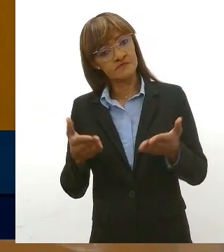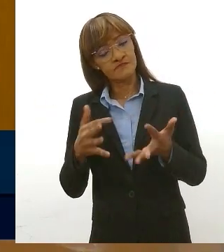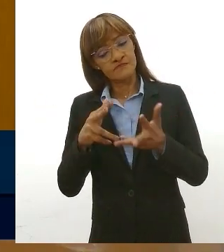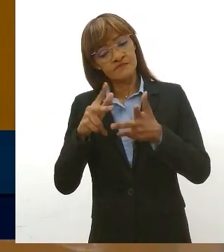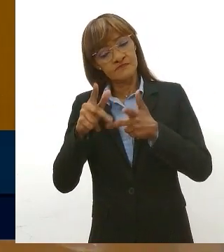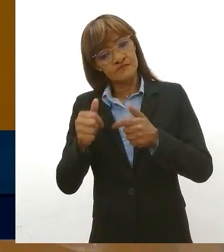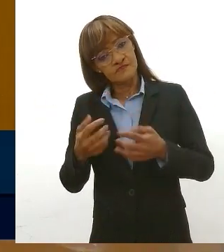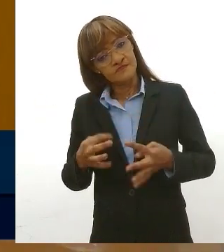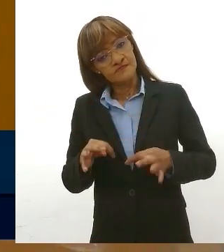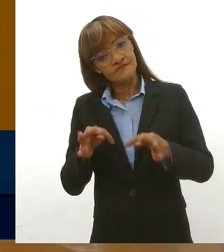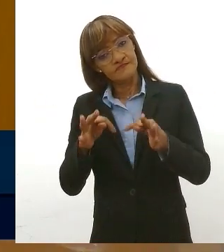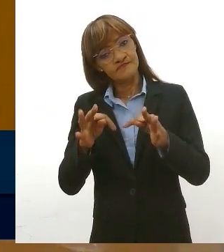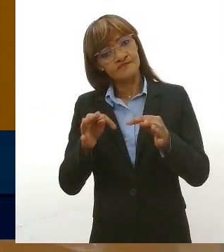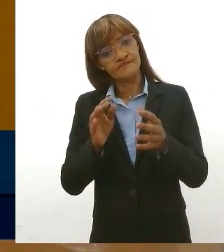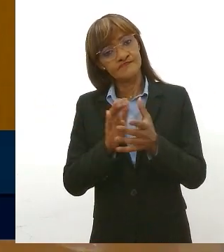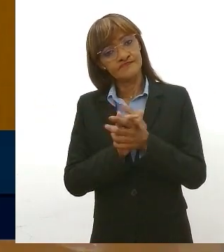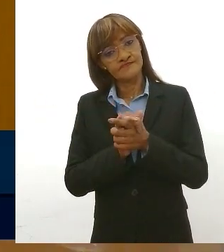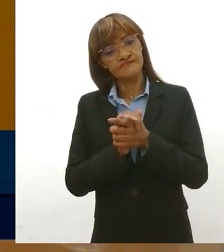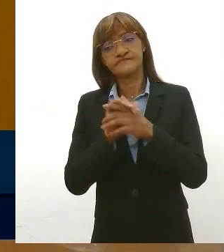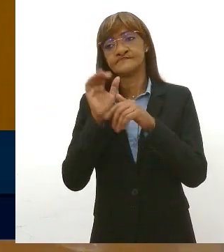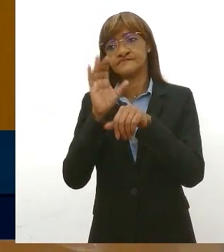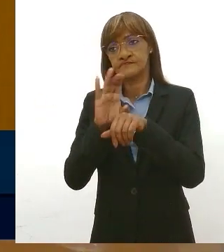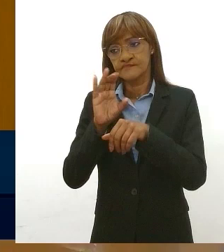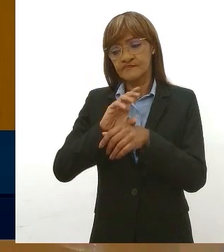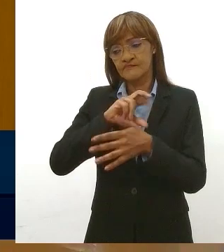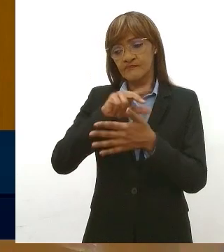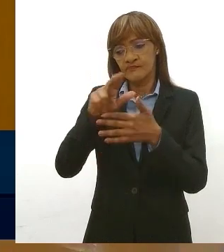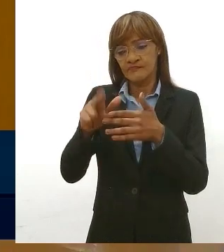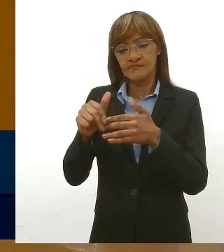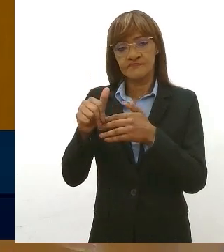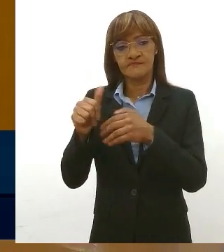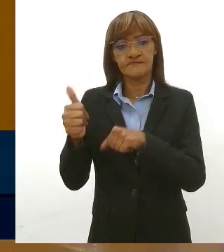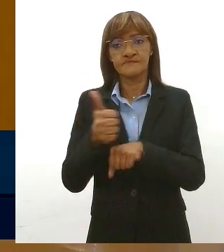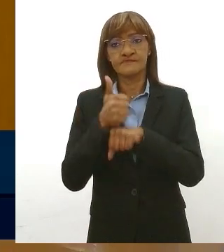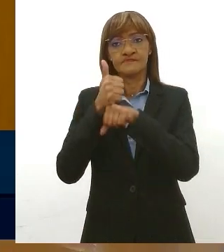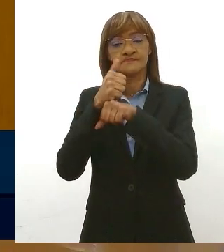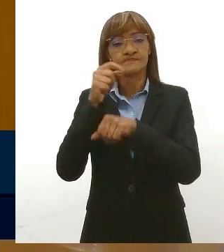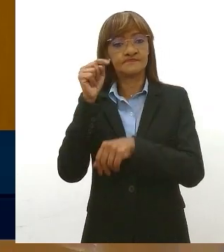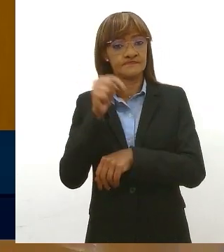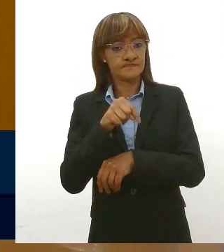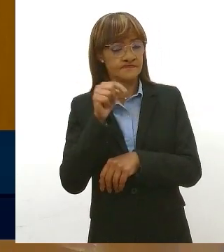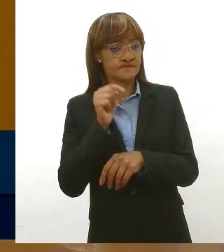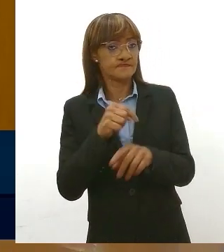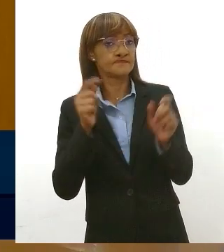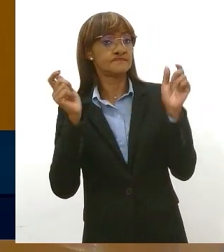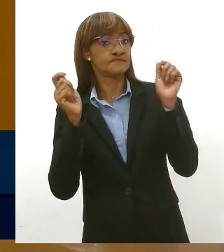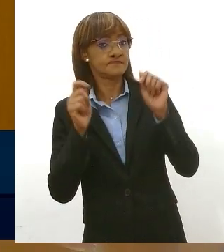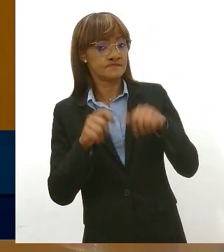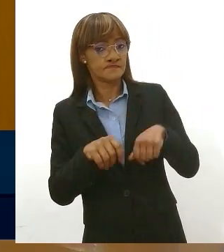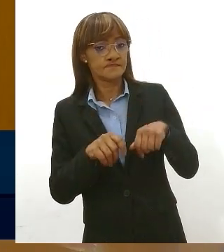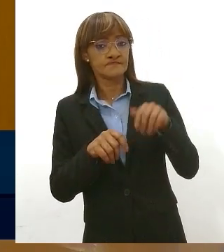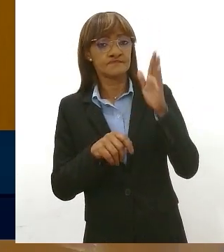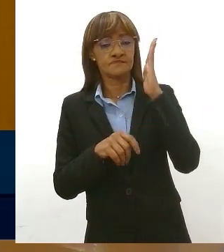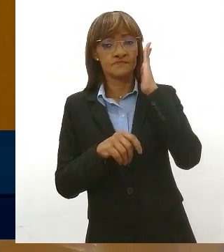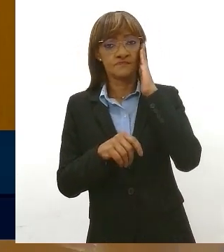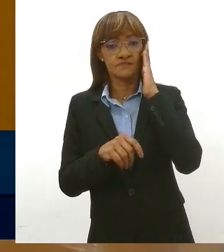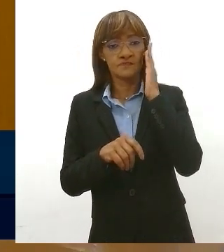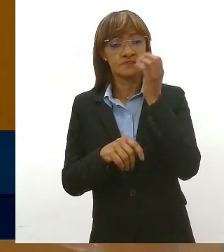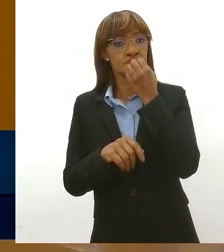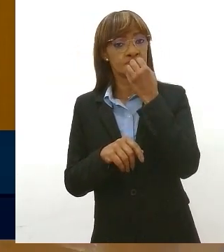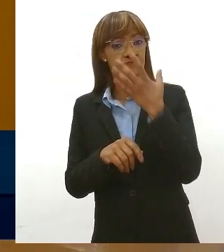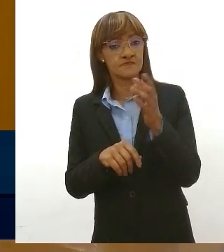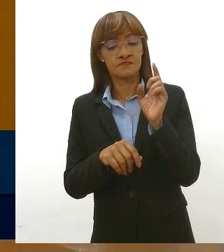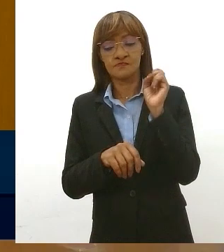de obra, de termos profissionais aqui de TI que possam, né, ingressar no mercado de trabalho, possam constituir as